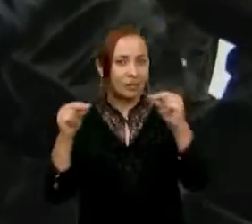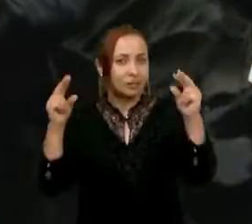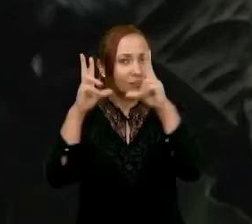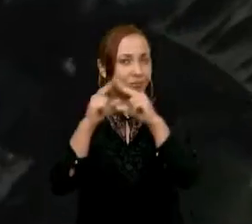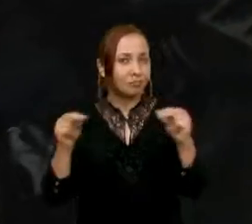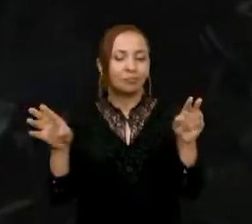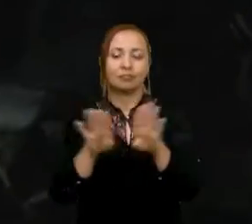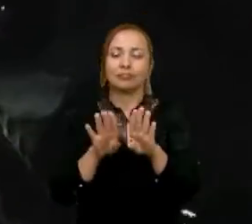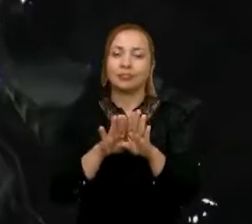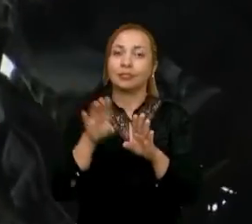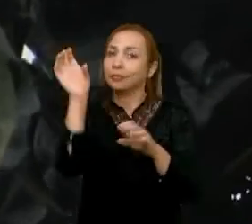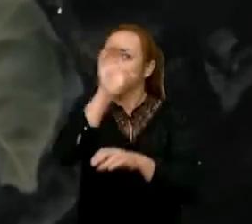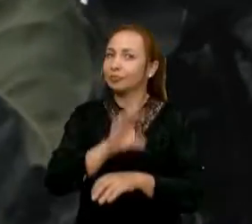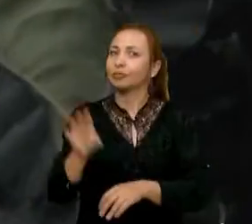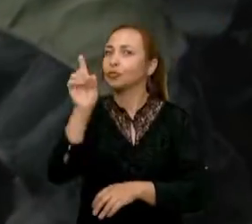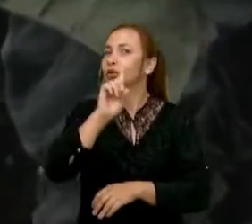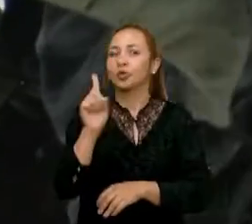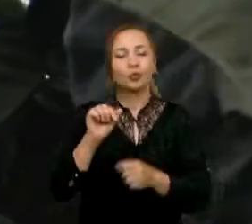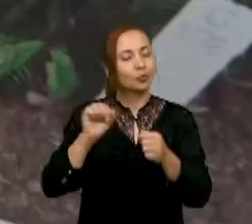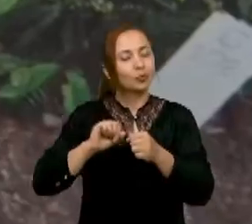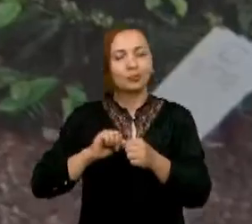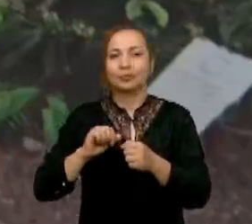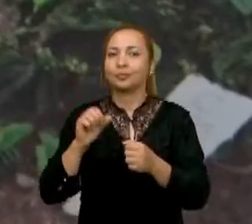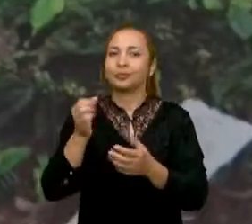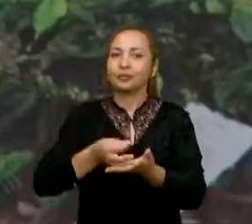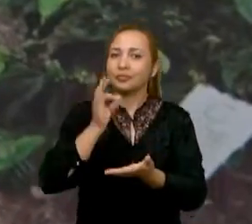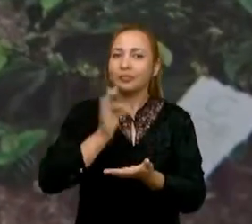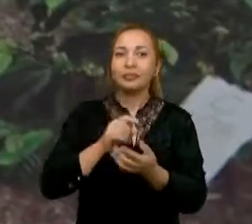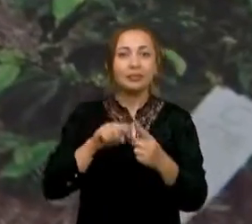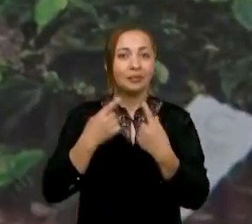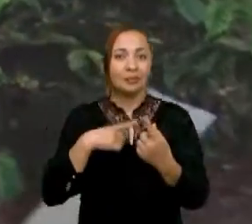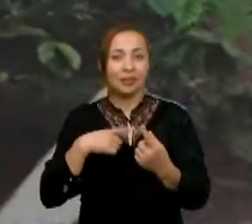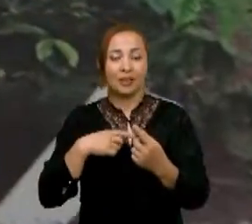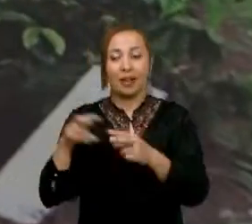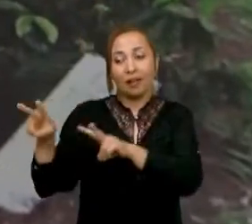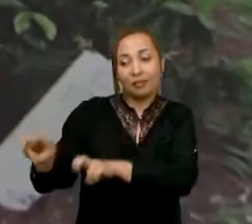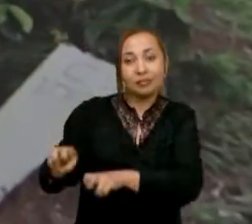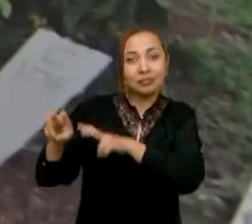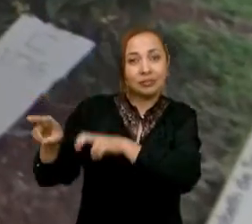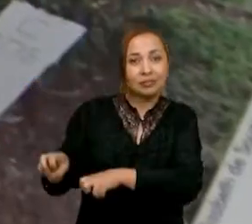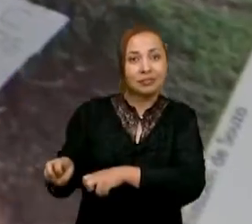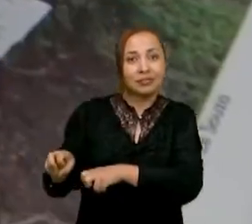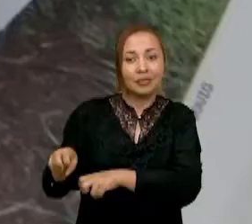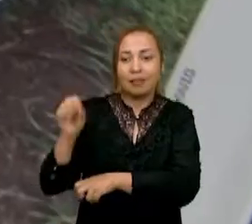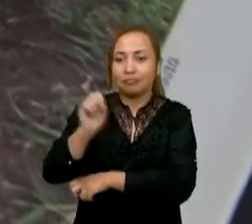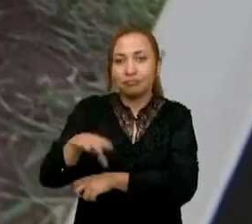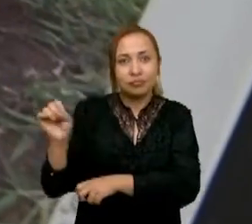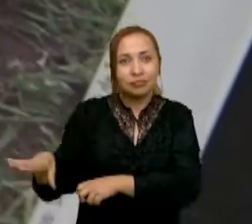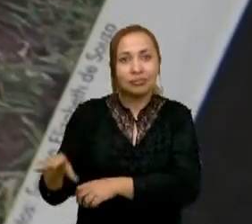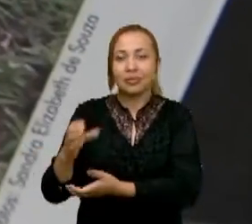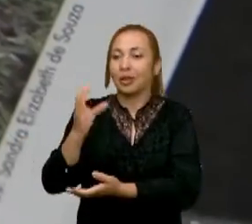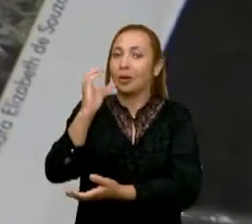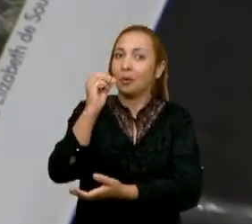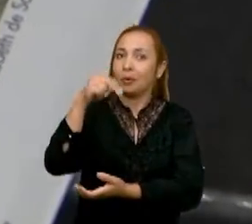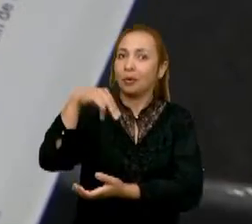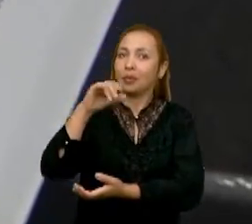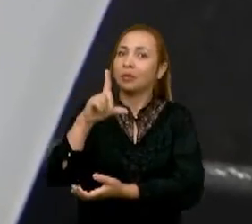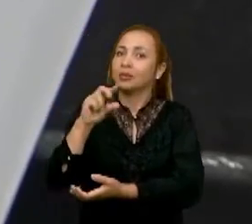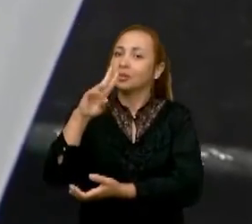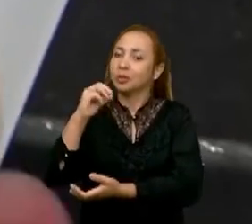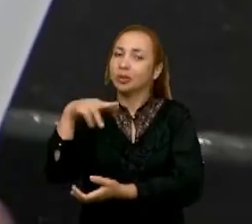Brasília também, que não é uma região produtora de café, mas tem lá fazendas plantando conilon a 800